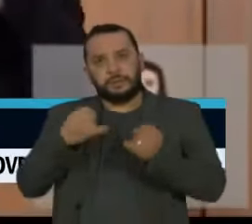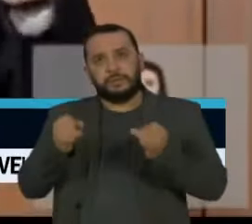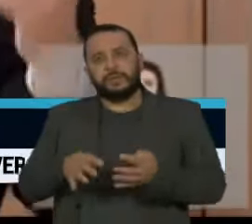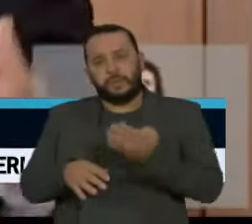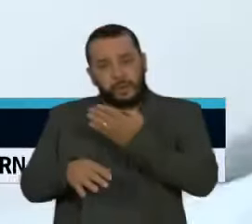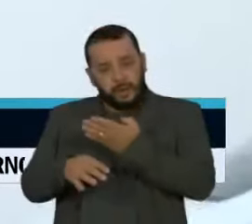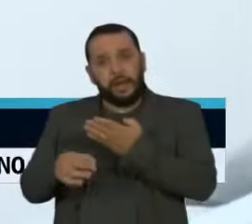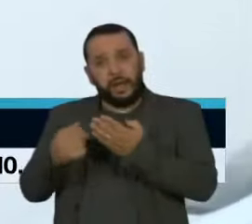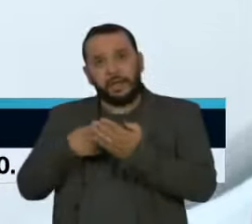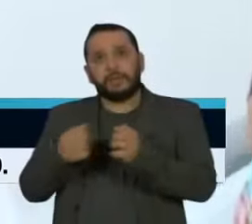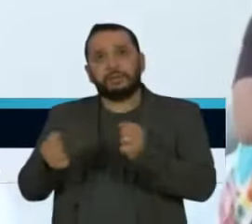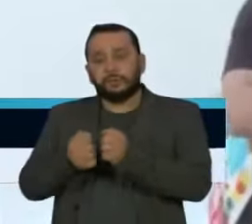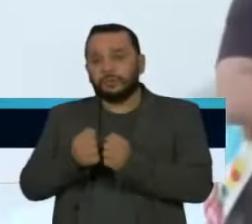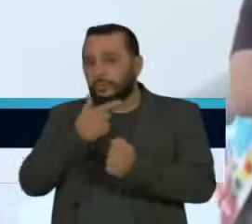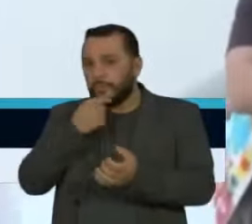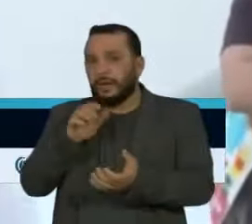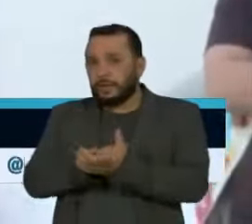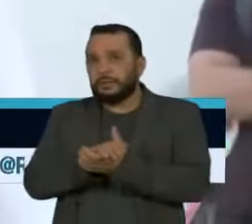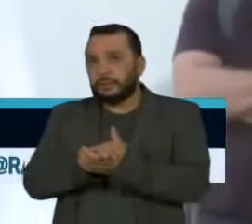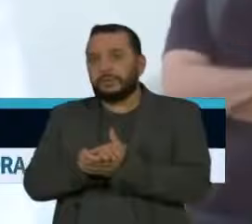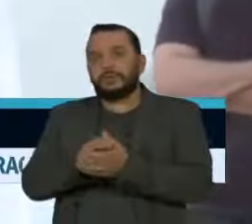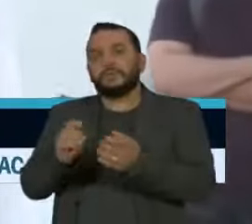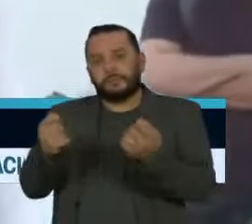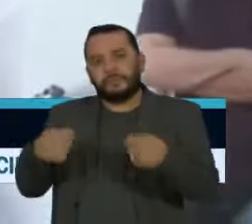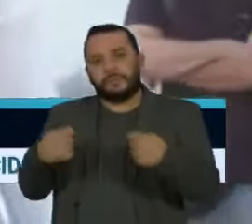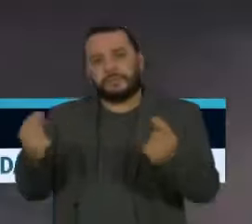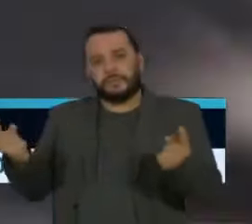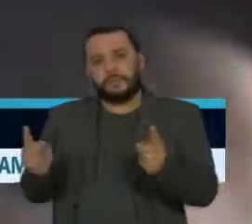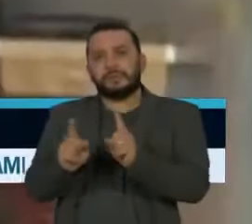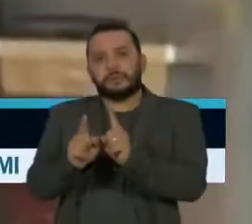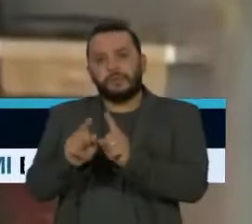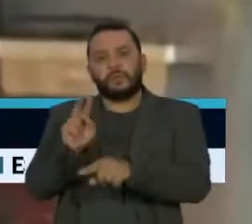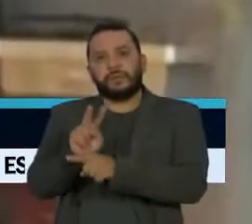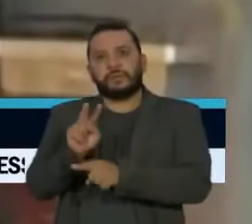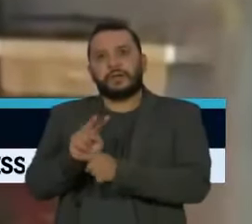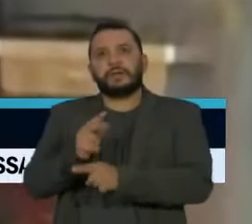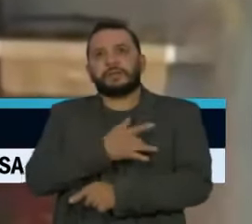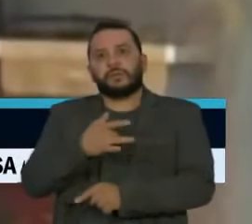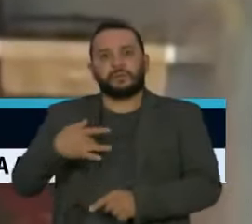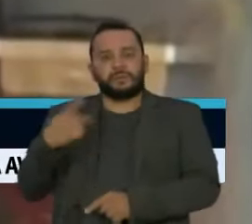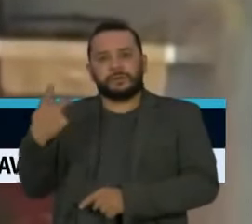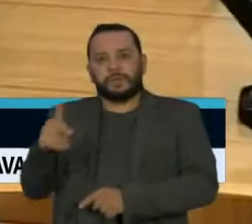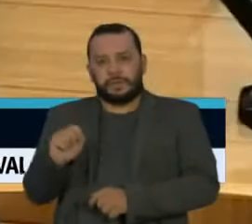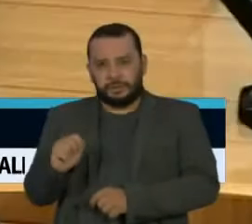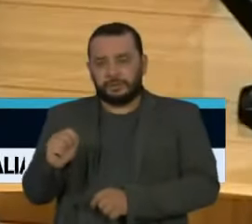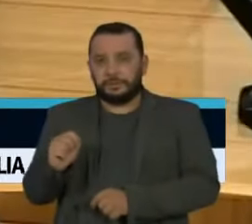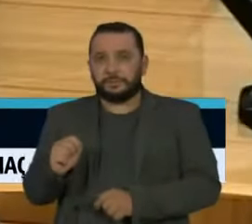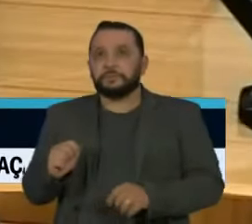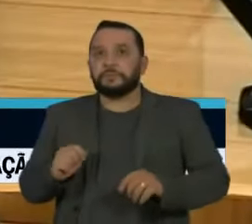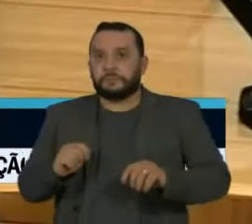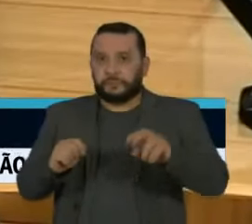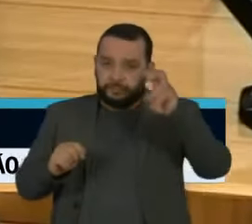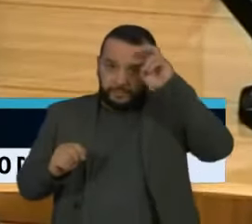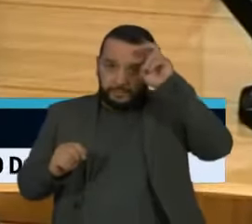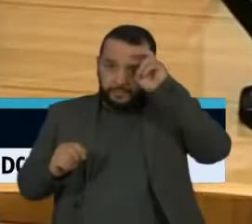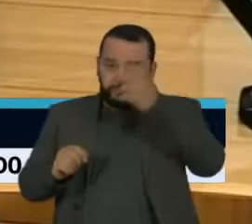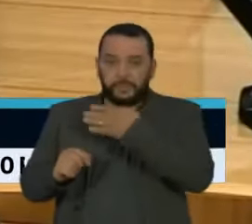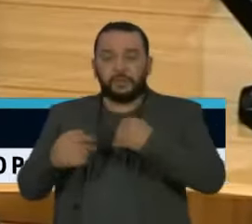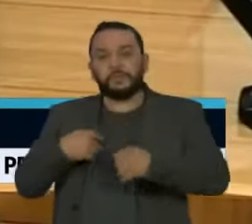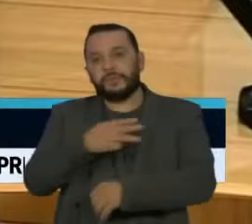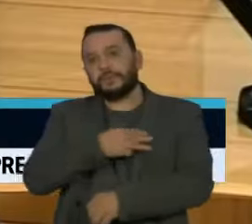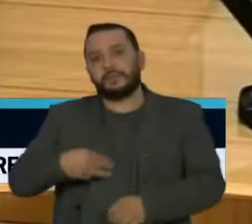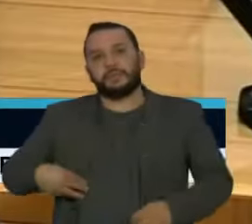presença dela ao lado do marido era necessária para cuidar da saúde dele. Nesta quinta-feira, o ministro Félix